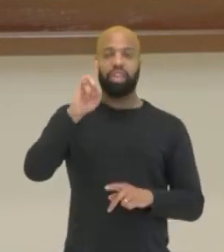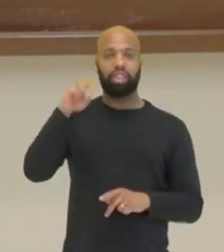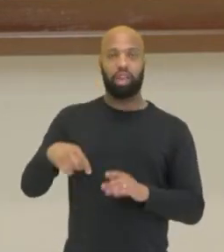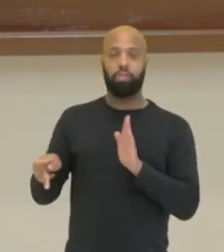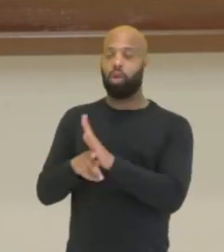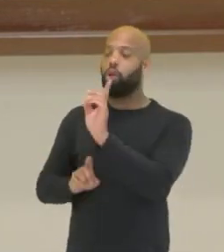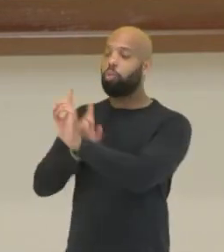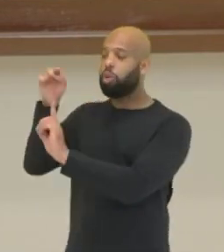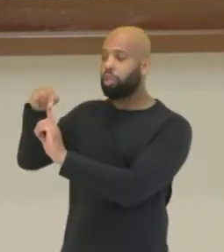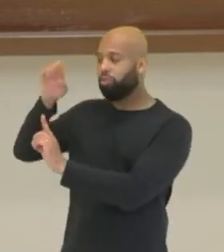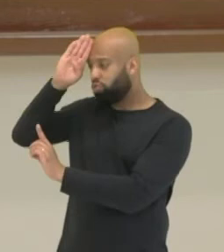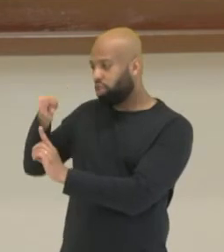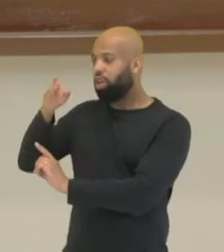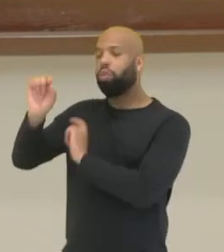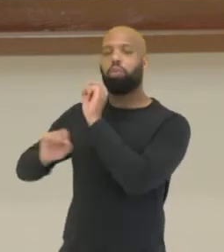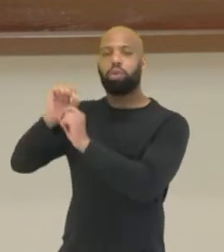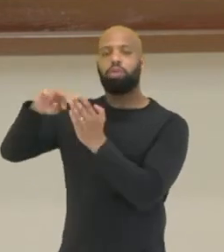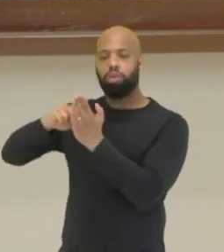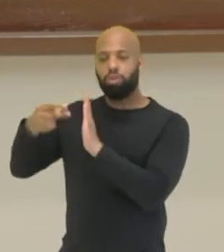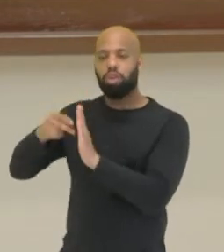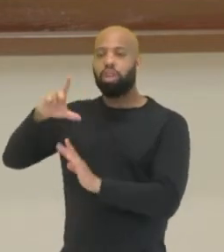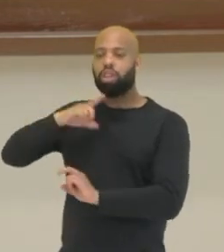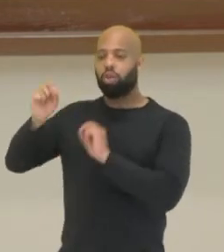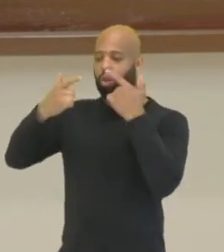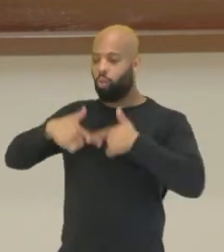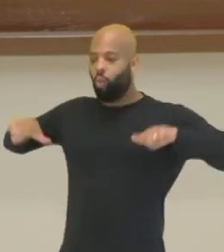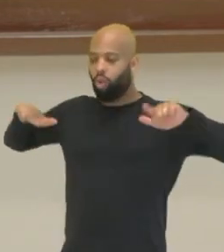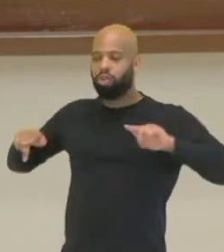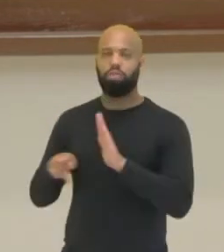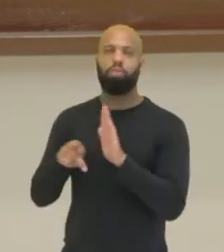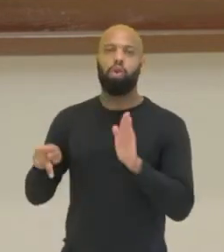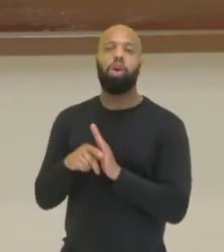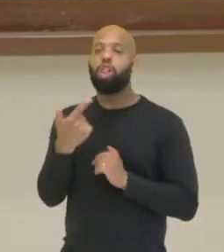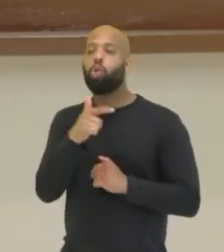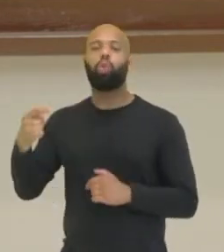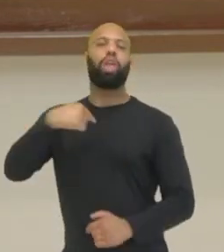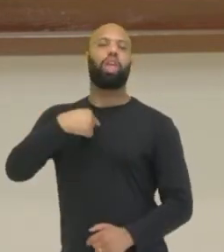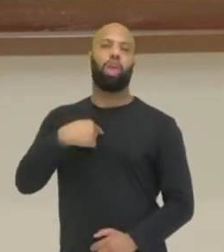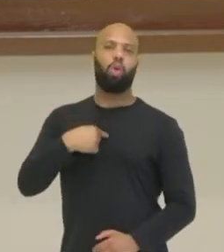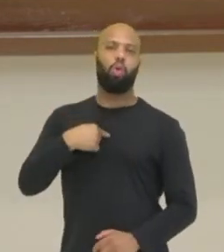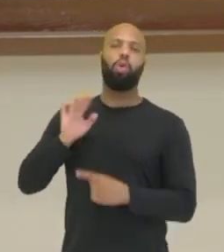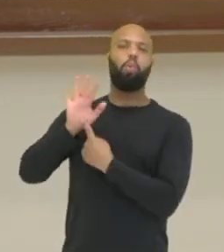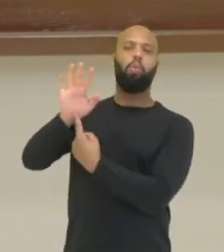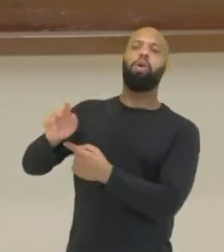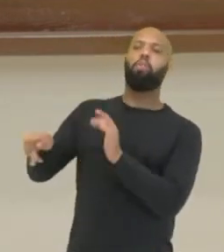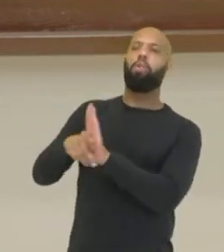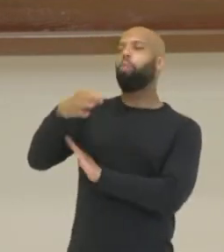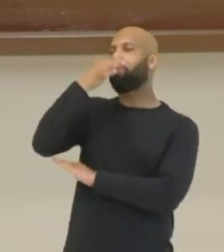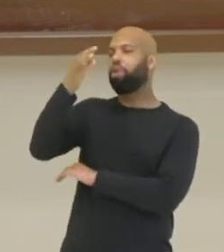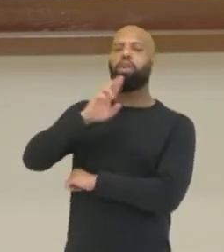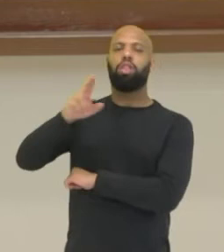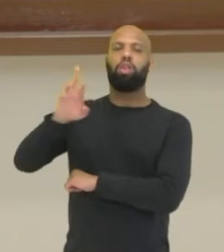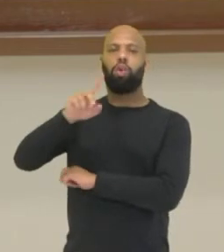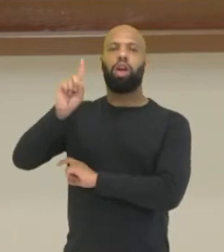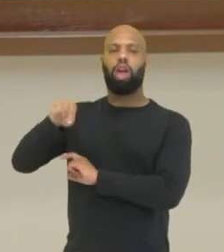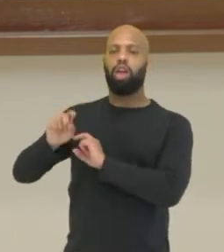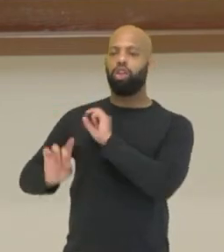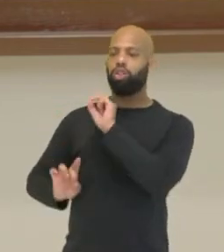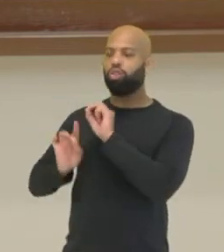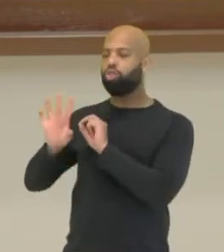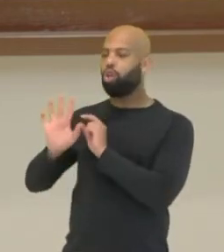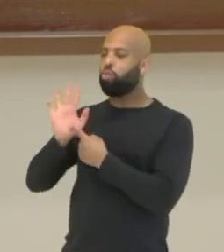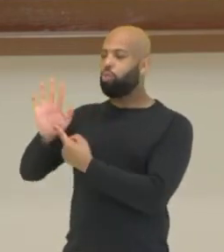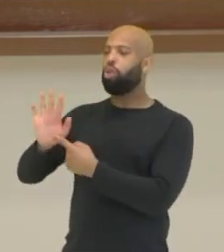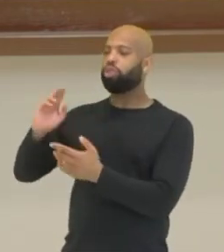é objetiva, o que acontece? Há uma impessoalidade, ou seja, não se apresenta a opinião, apresentam-se apenas